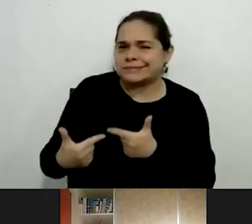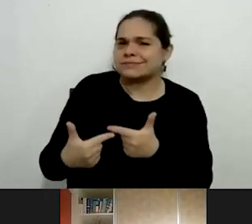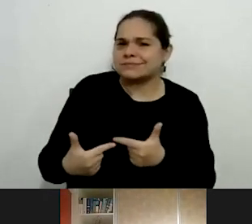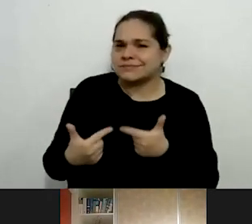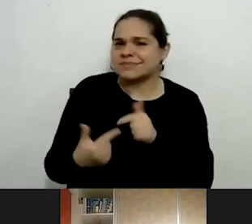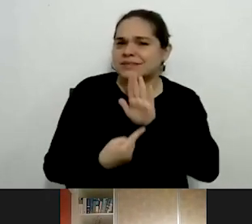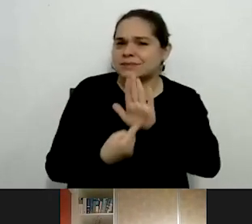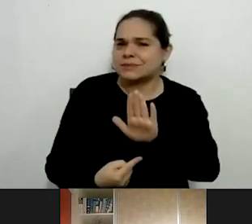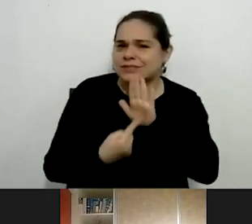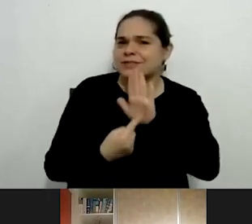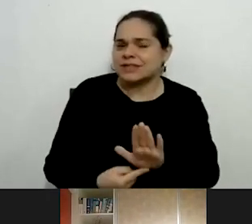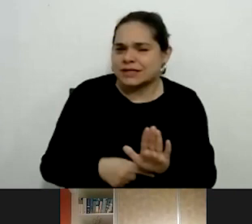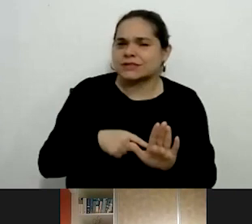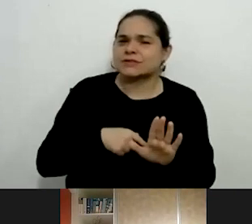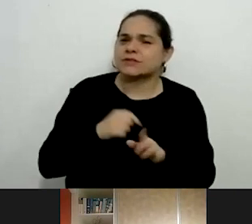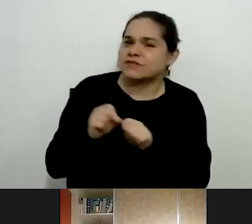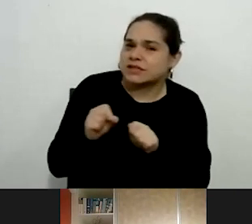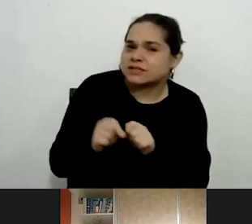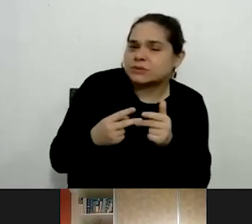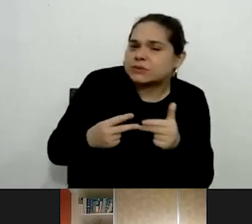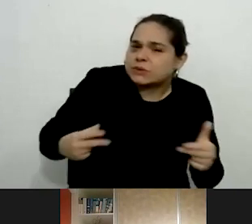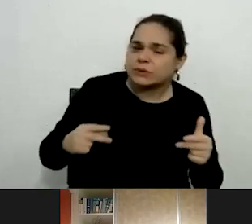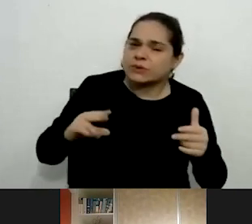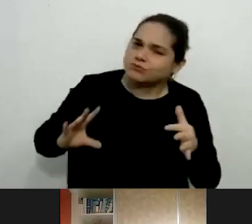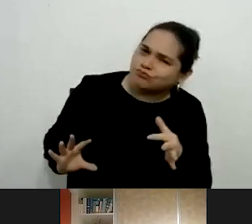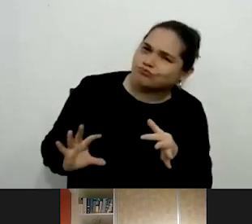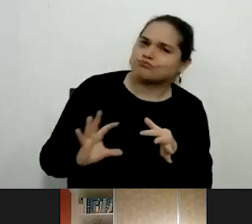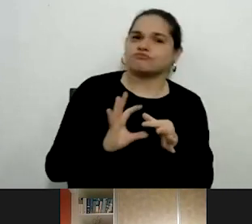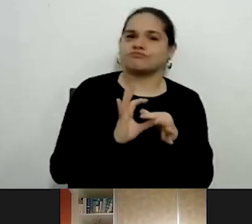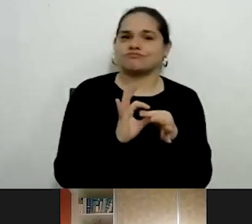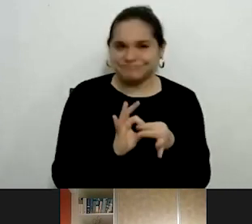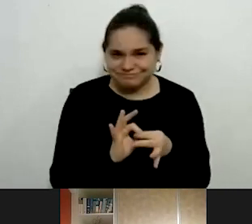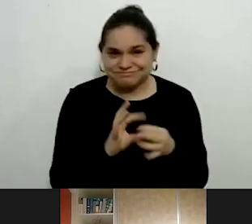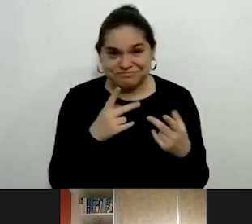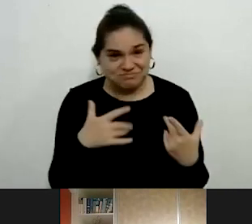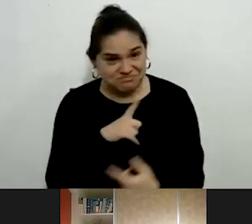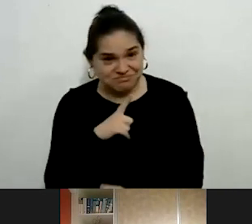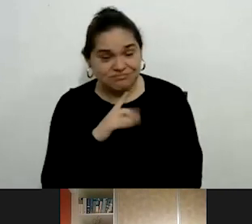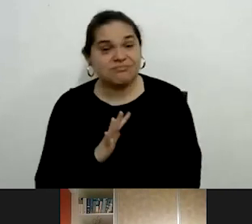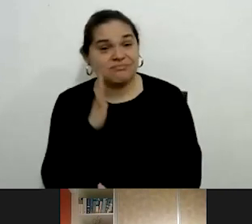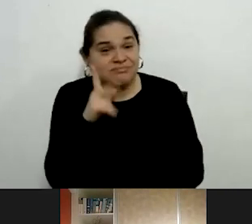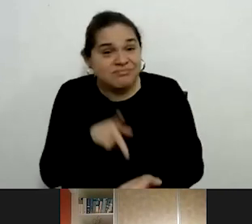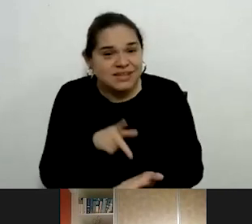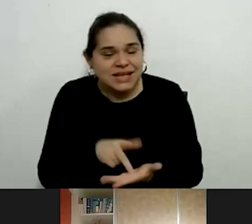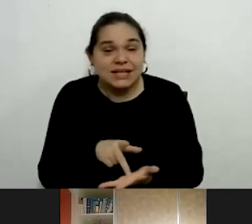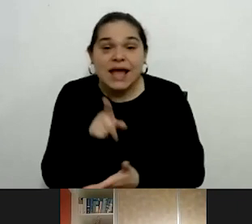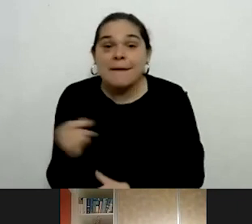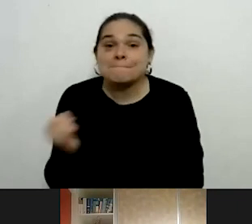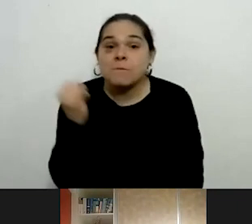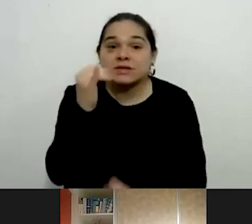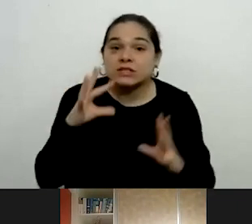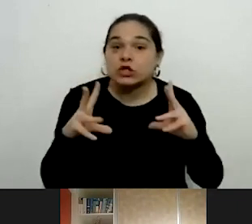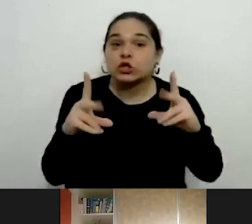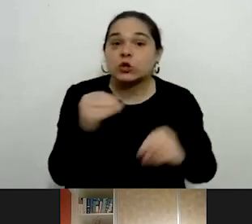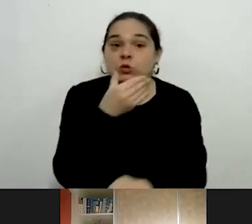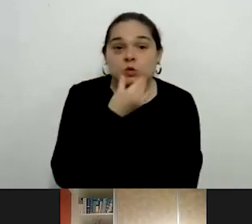instituição, como parte dessa instituição que funciona, eu acho que é importante que os trabalhadores estejam vendo que